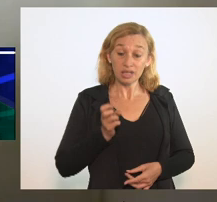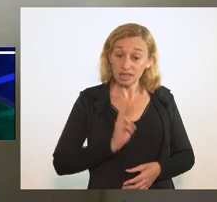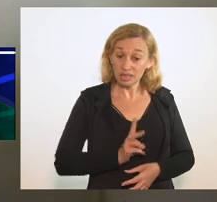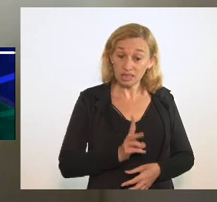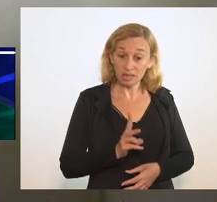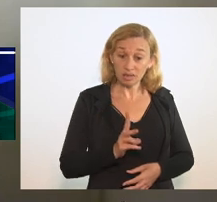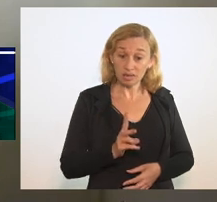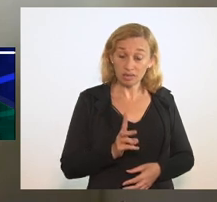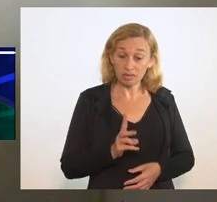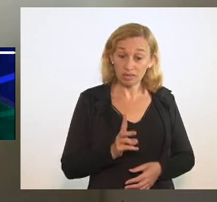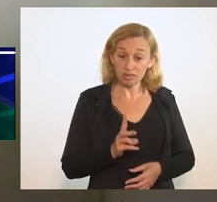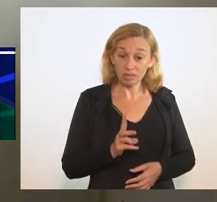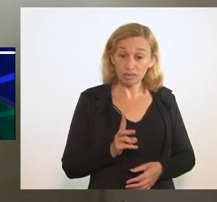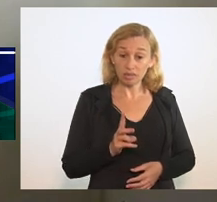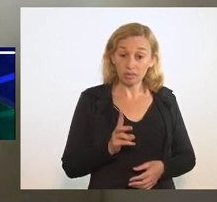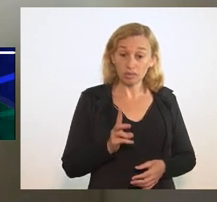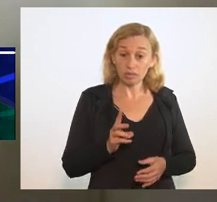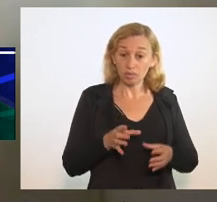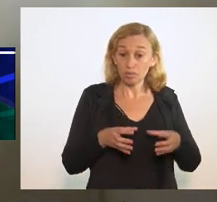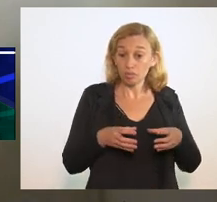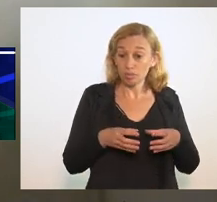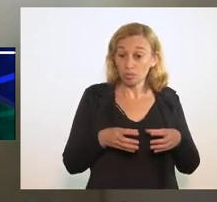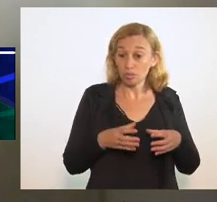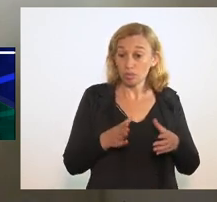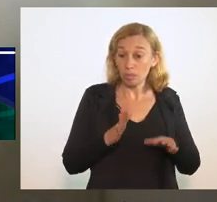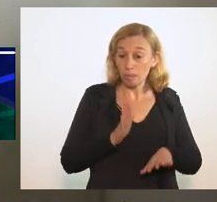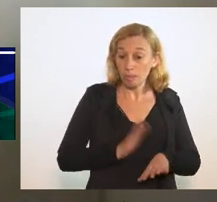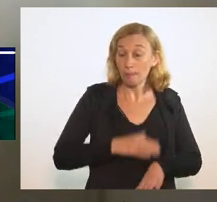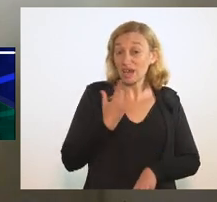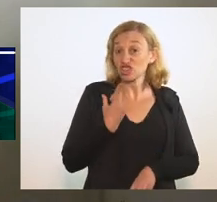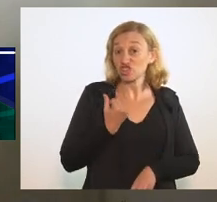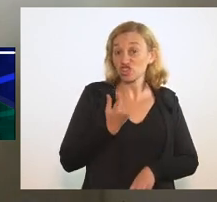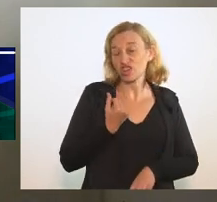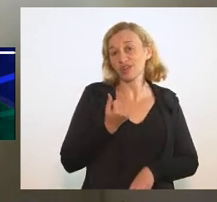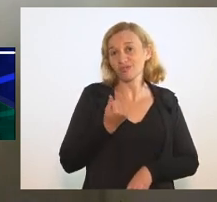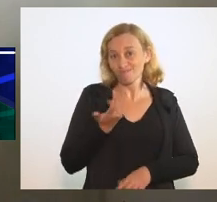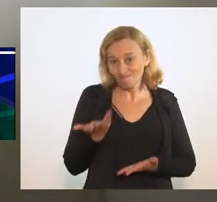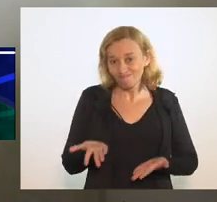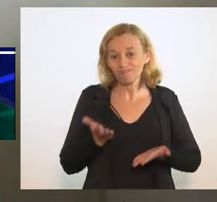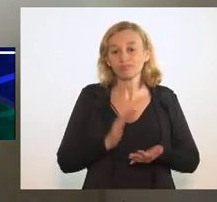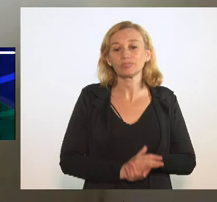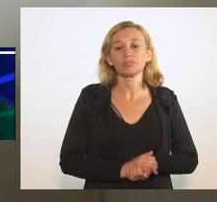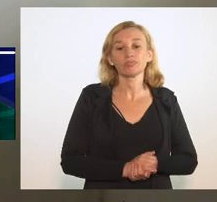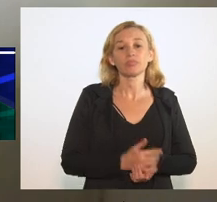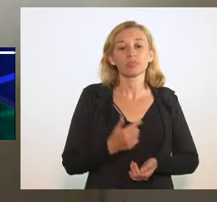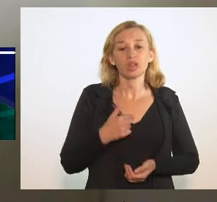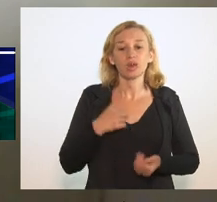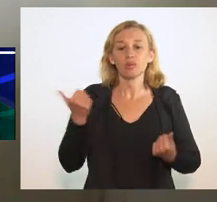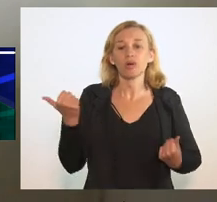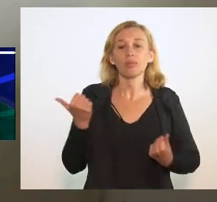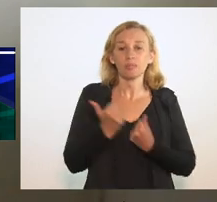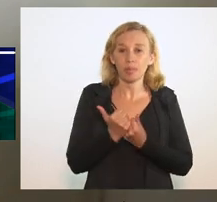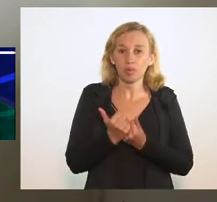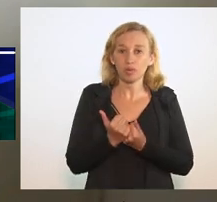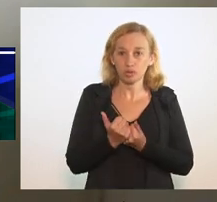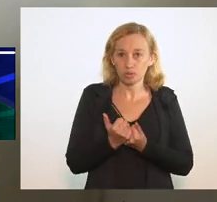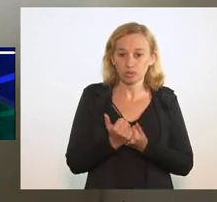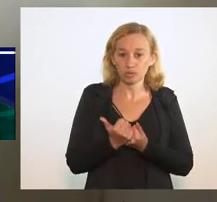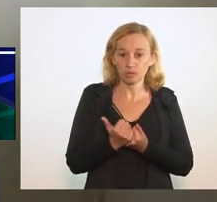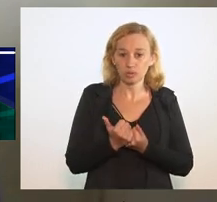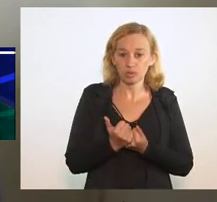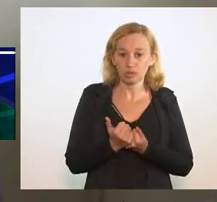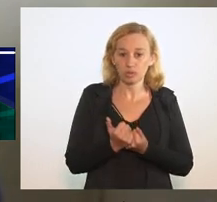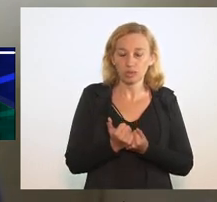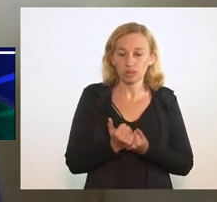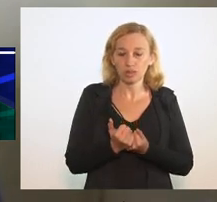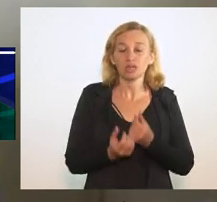com a parte do leão. Então, dito isso, senhor presidente, Eu apoio integralmente a